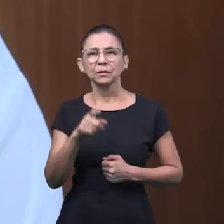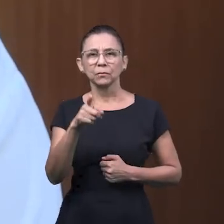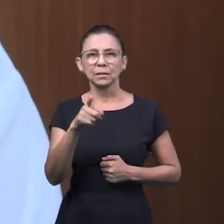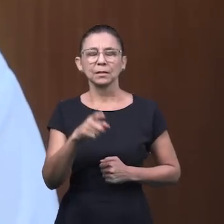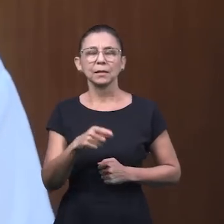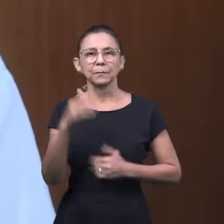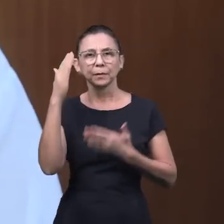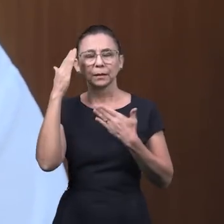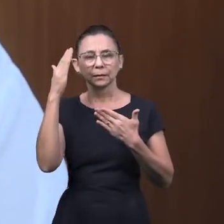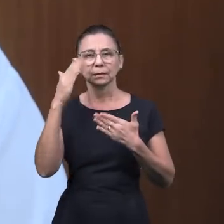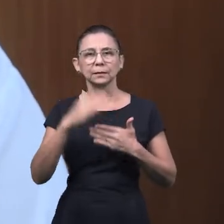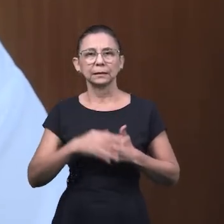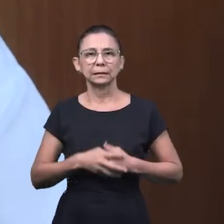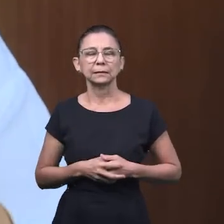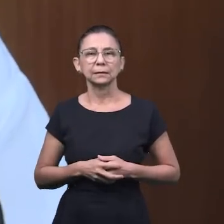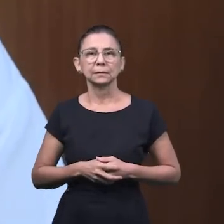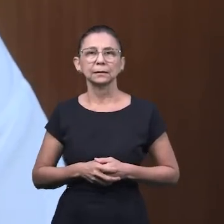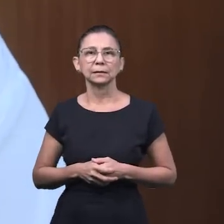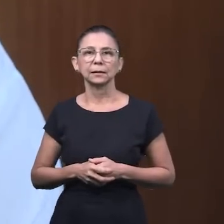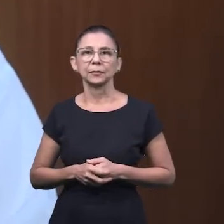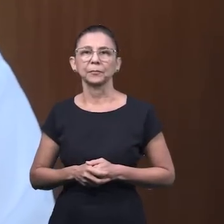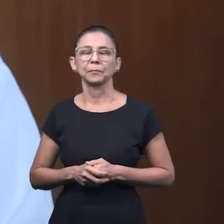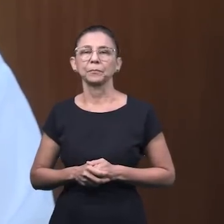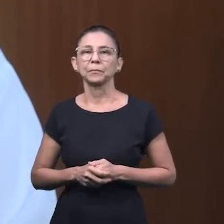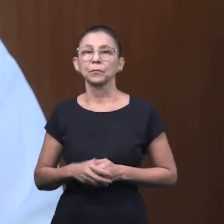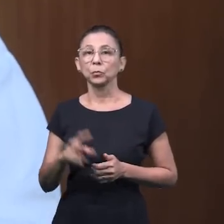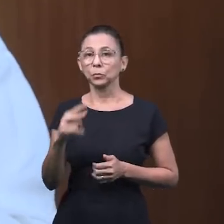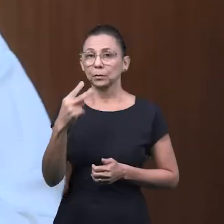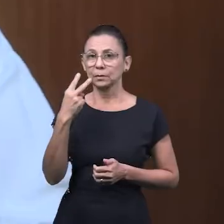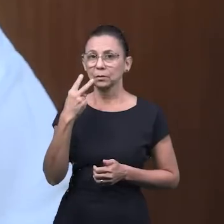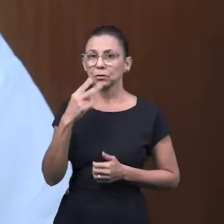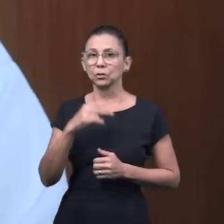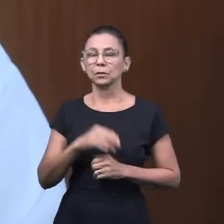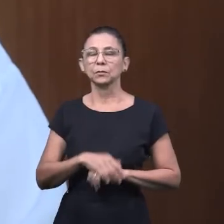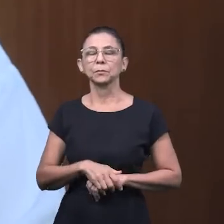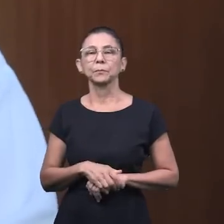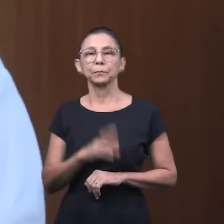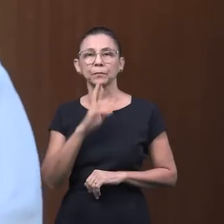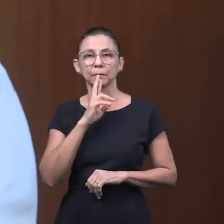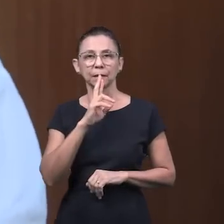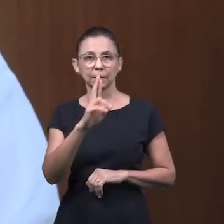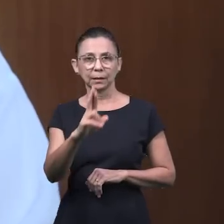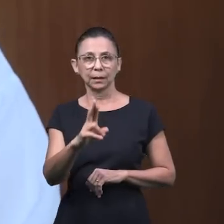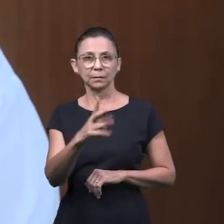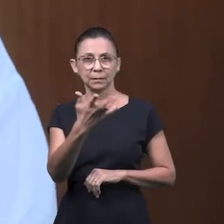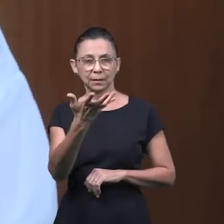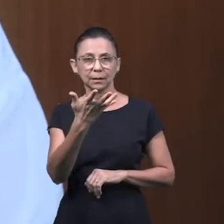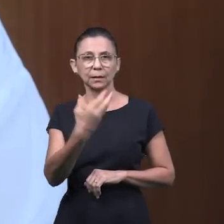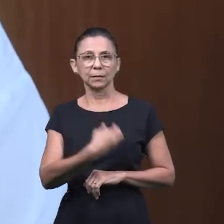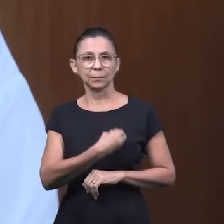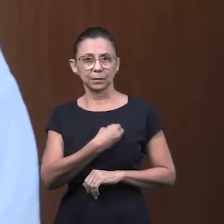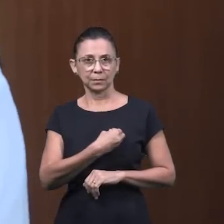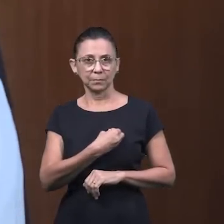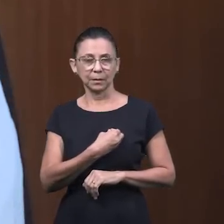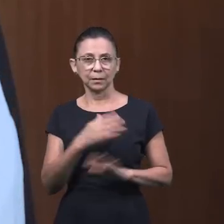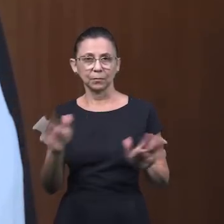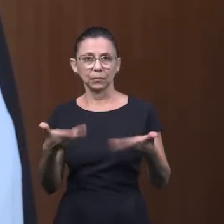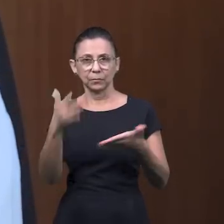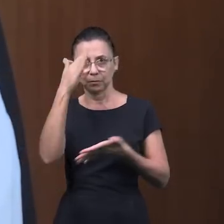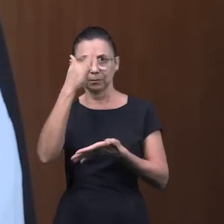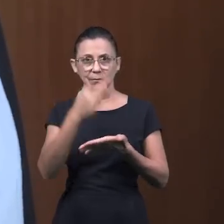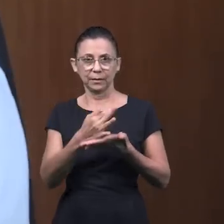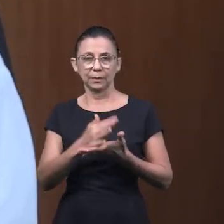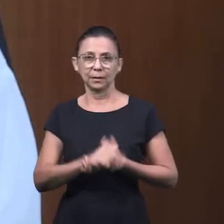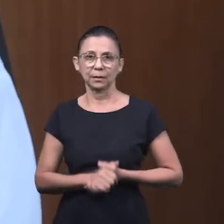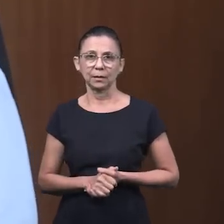de casa, eu quero agradecer por terem ficado até aqui. E eu tenho um recadinho muito importante. Você quer participar do Movidos pela